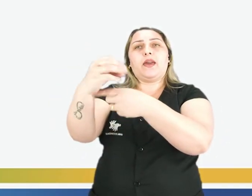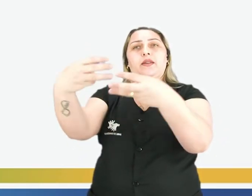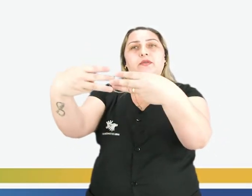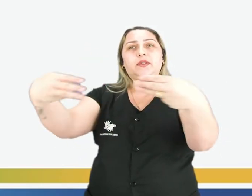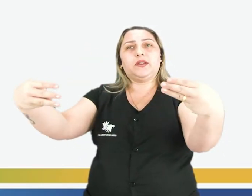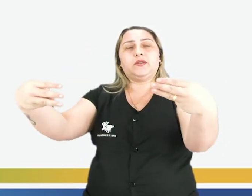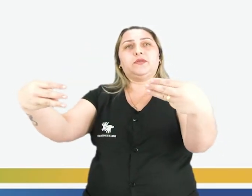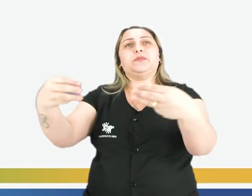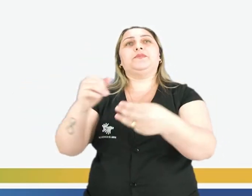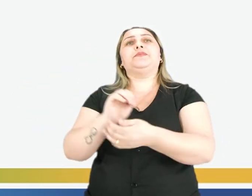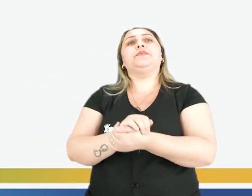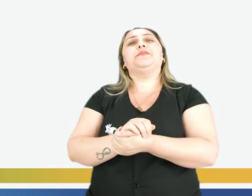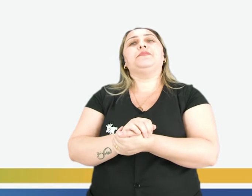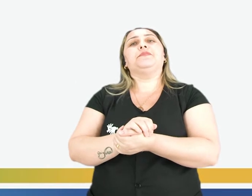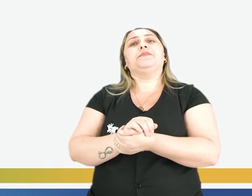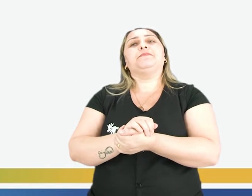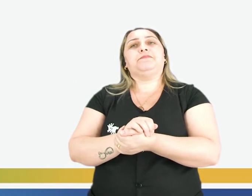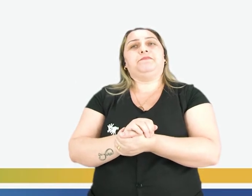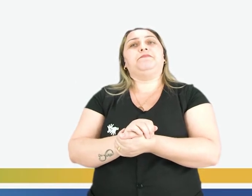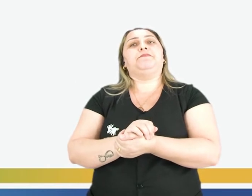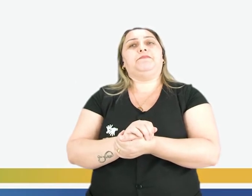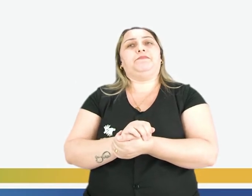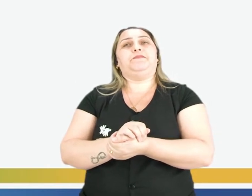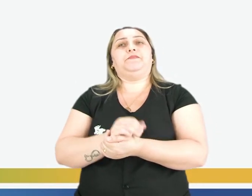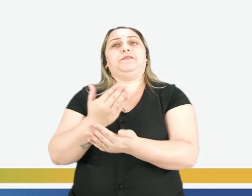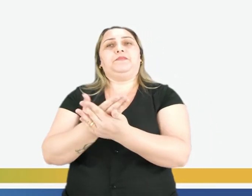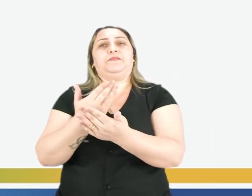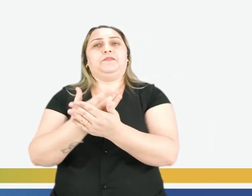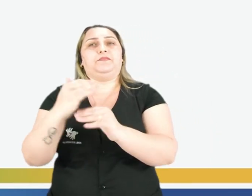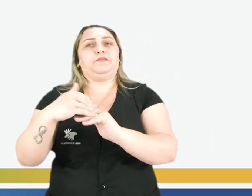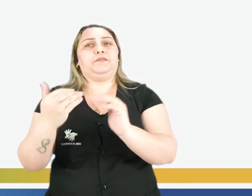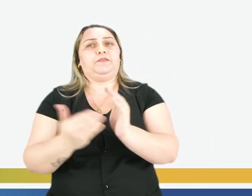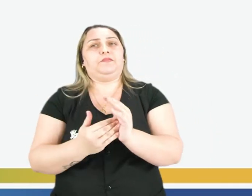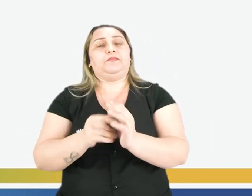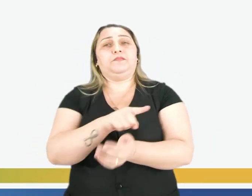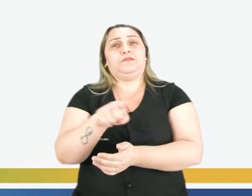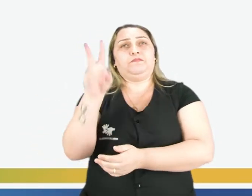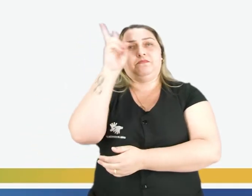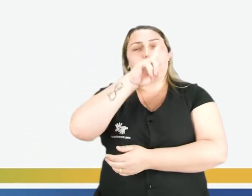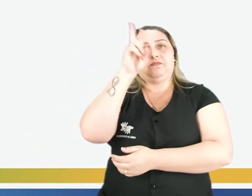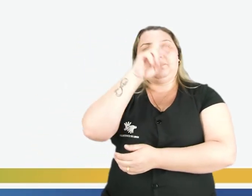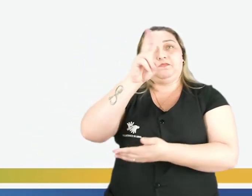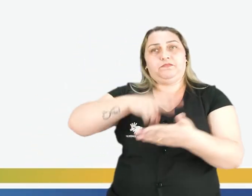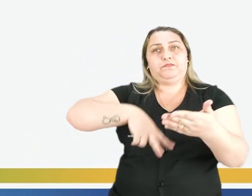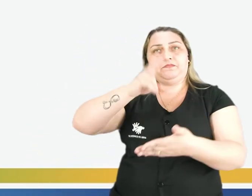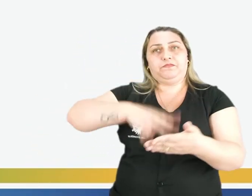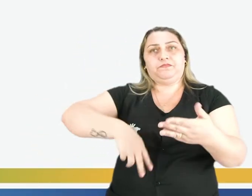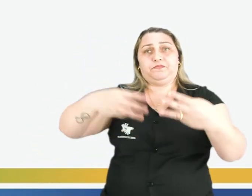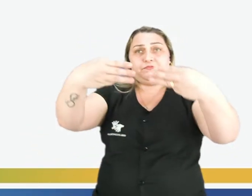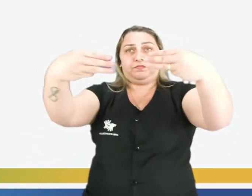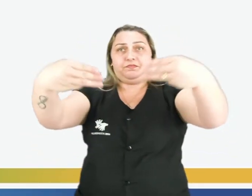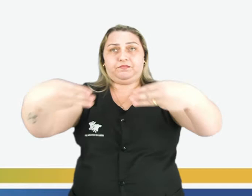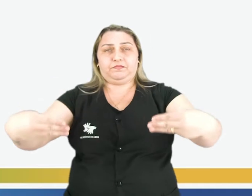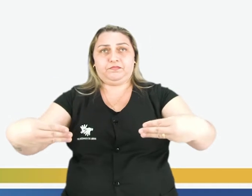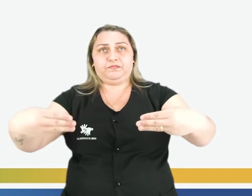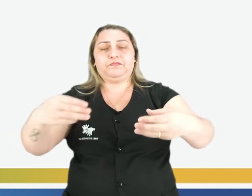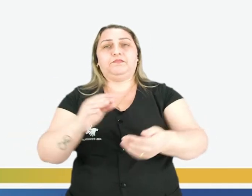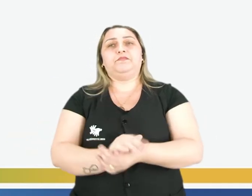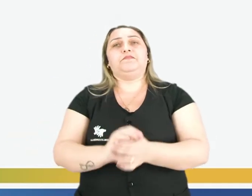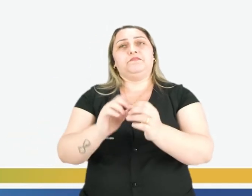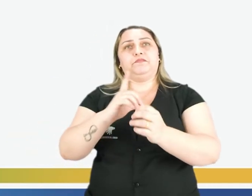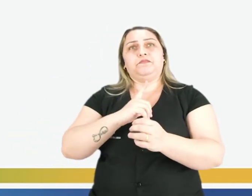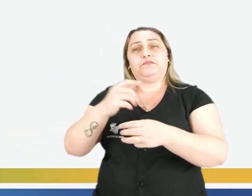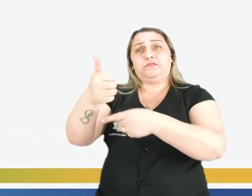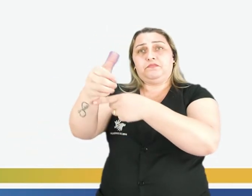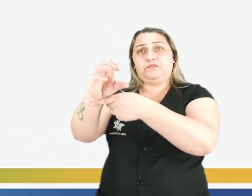tinha? Que eu deixei bastante tempo, ficou a aula todinha, não foi? Com certeza vocês leram, eu falei dos versos. Quantos versos possui?